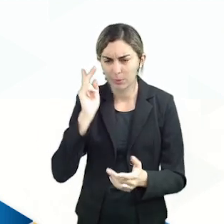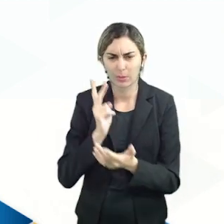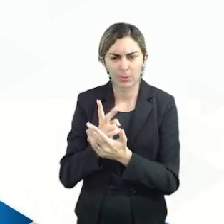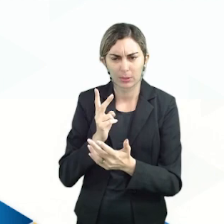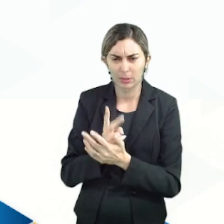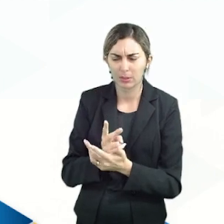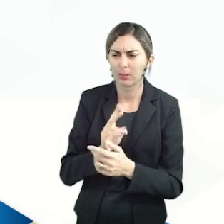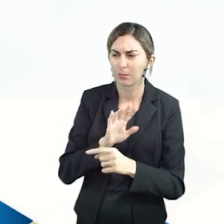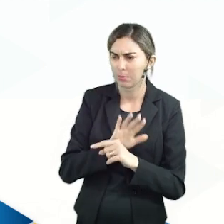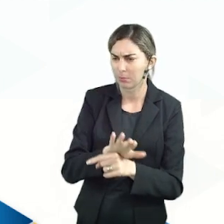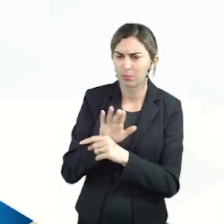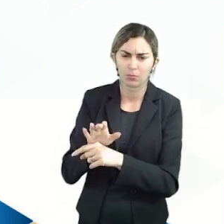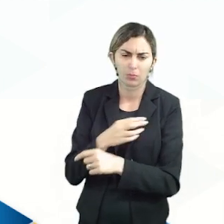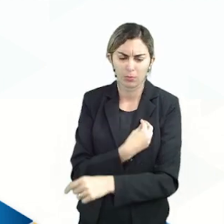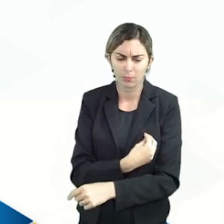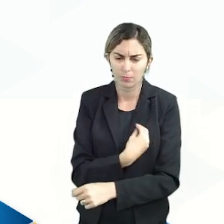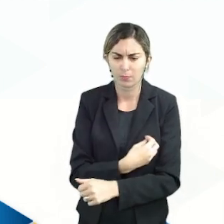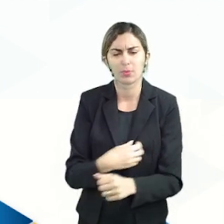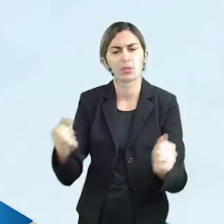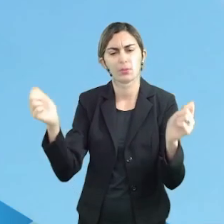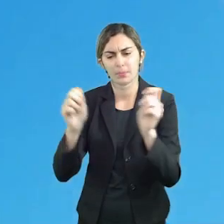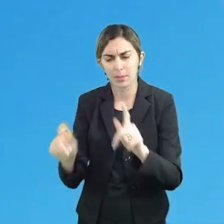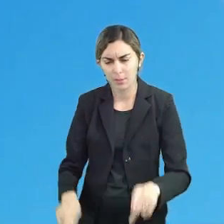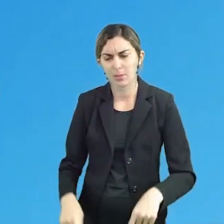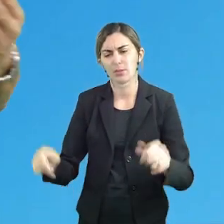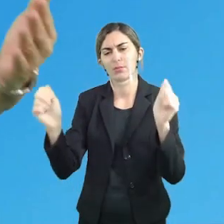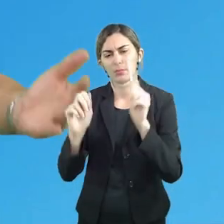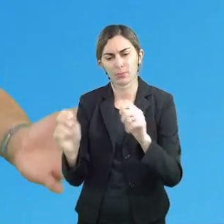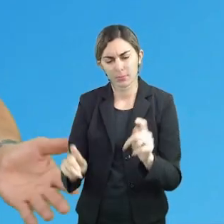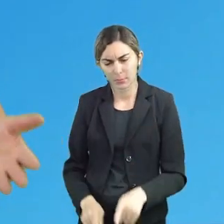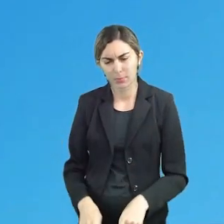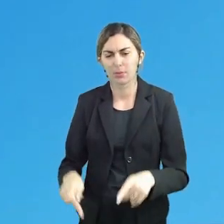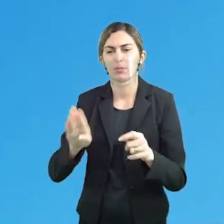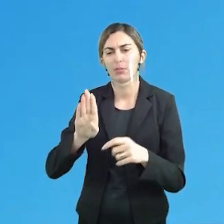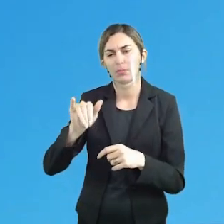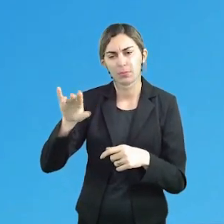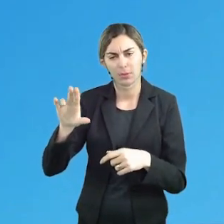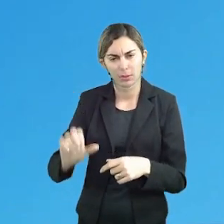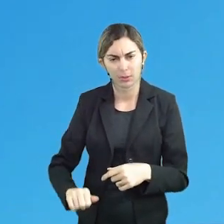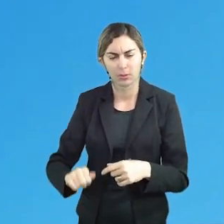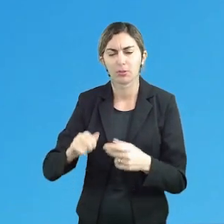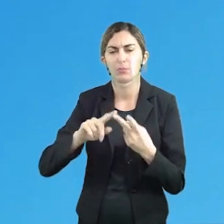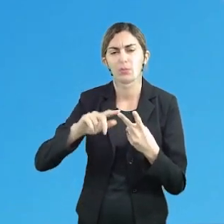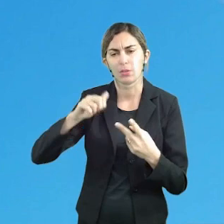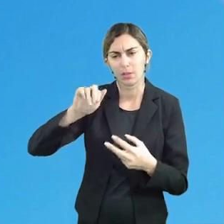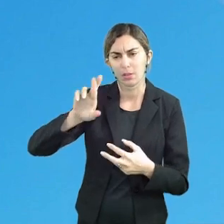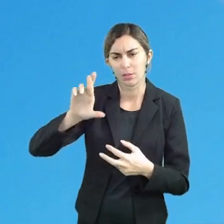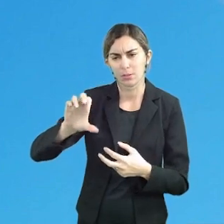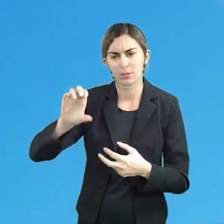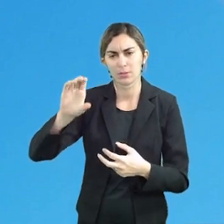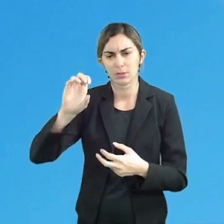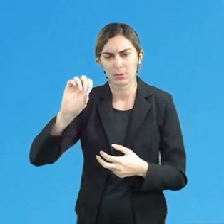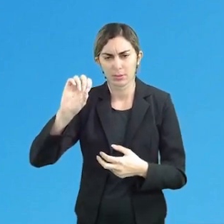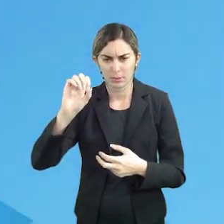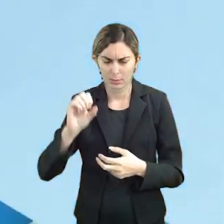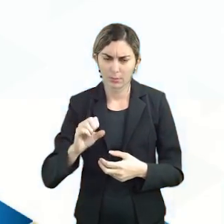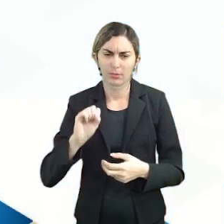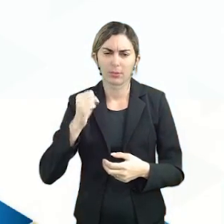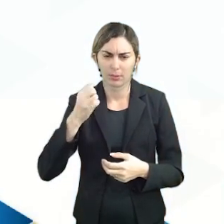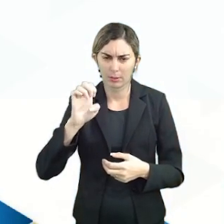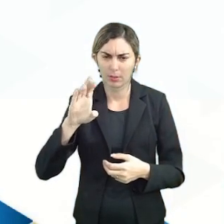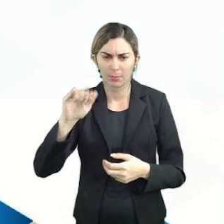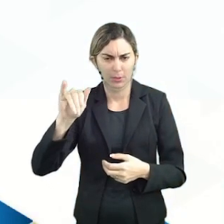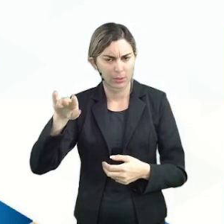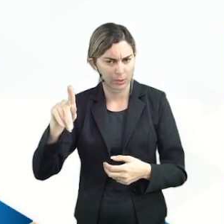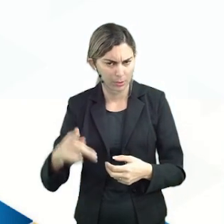semeou, passou pela vida semeando a paz. Ele que foi bispo e arcebispo. Nessa tela podemos ver